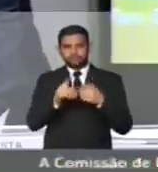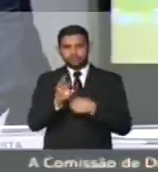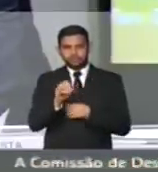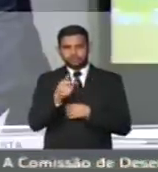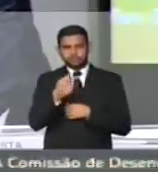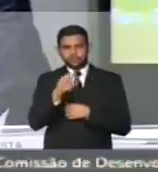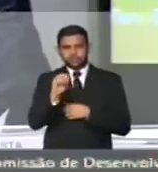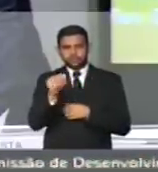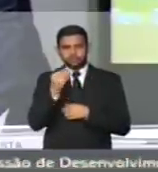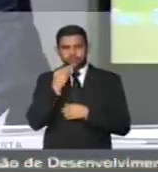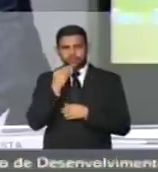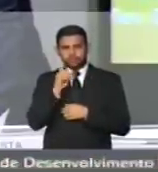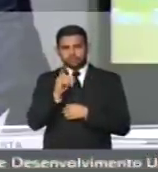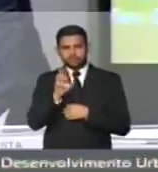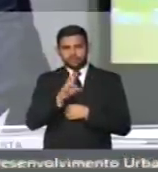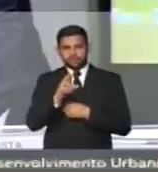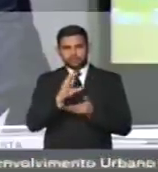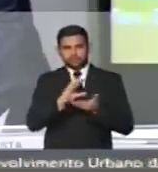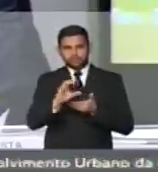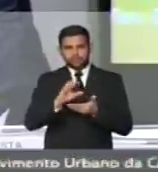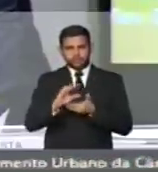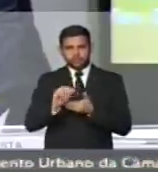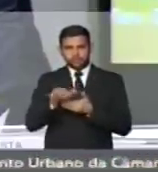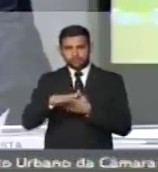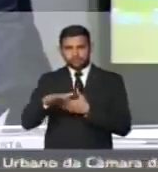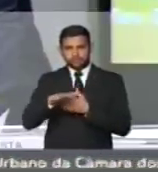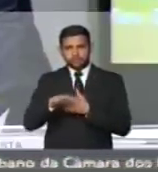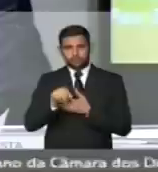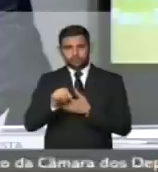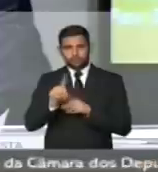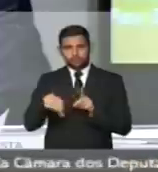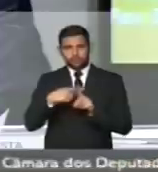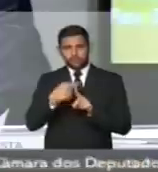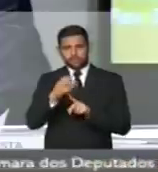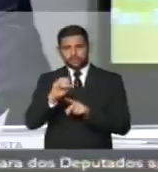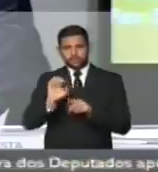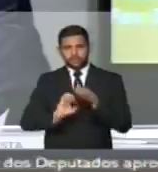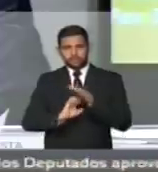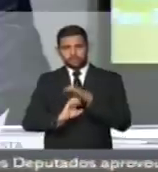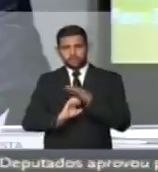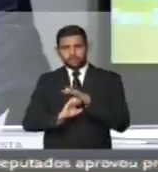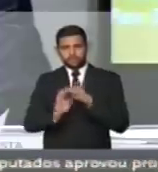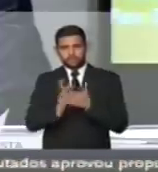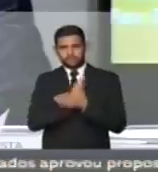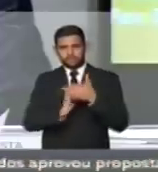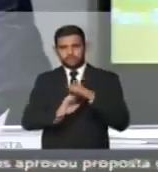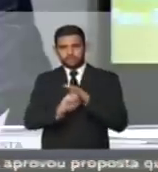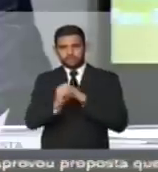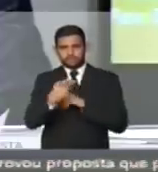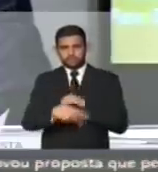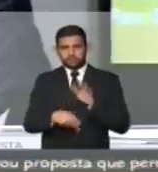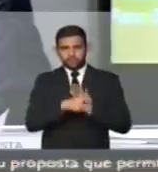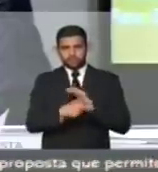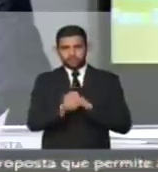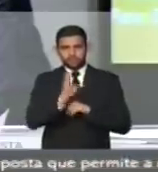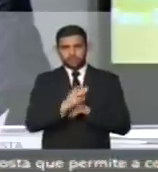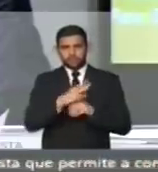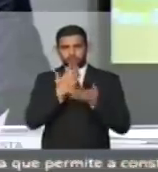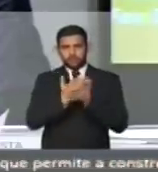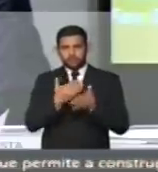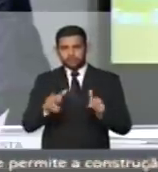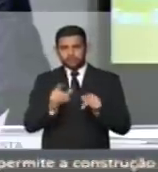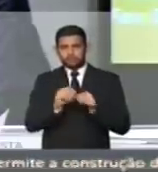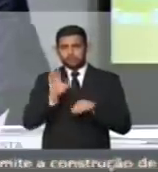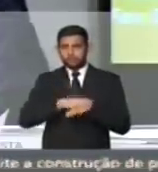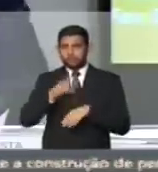com 70 bilhões de dólares de investimentos e com mais de 10 multinacionais e algumas empresas nacionais afundar assim, tá?